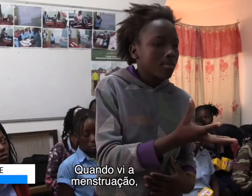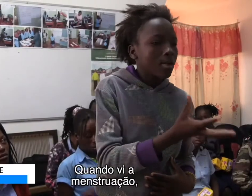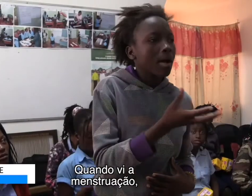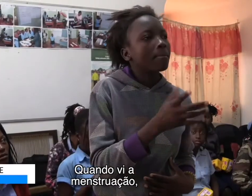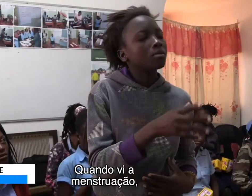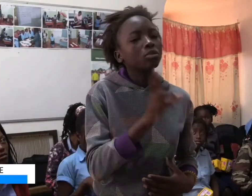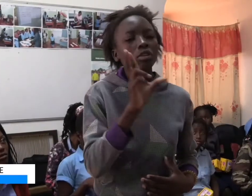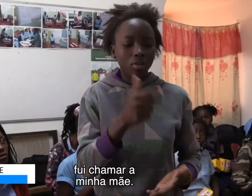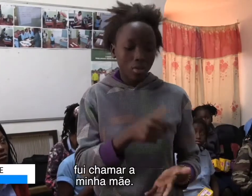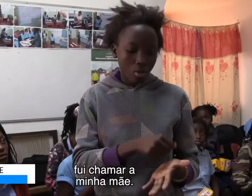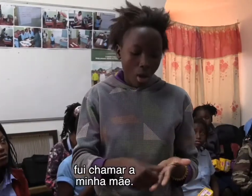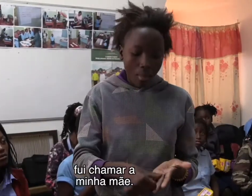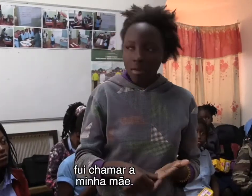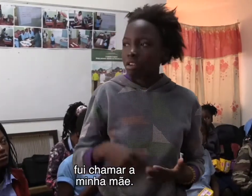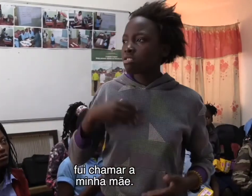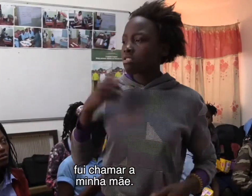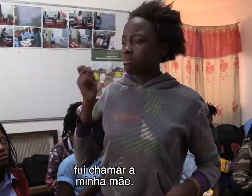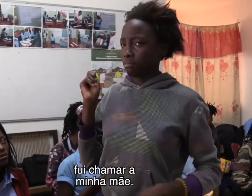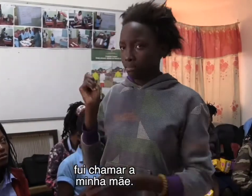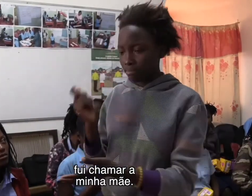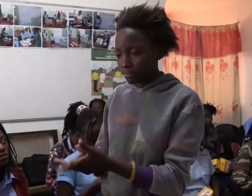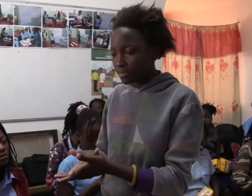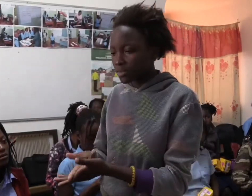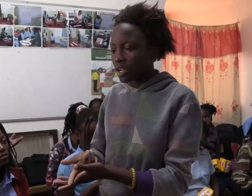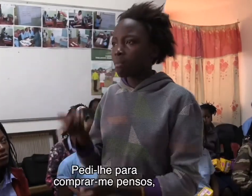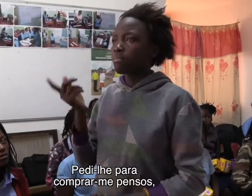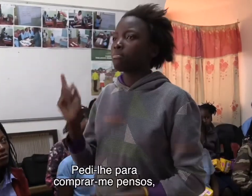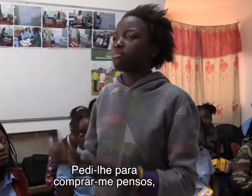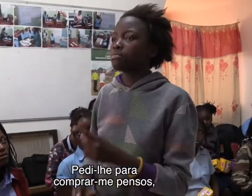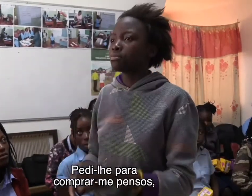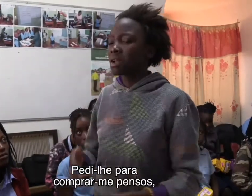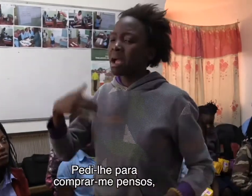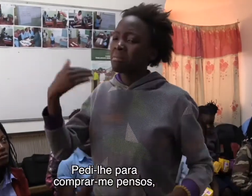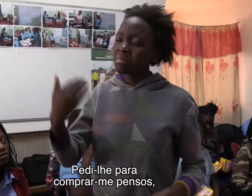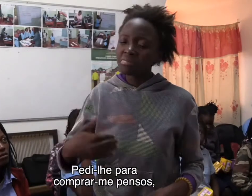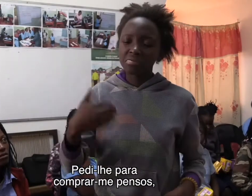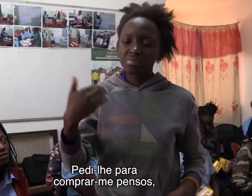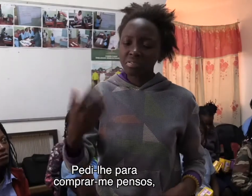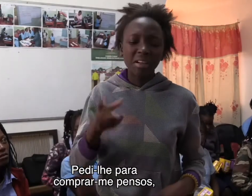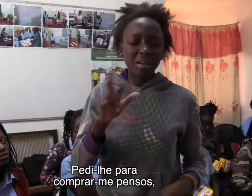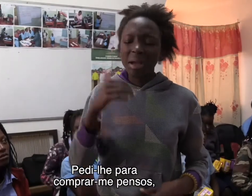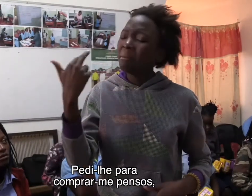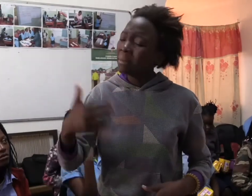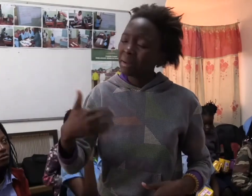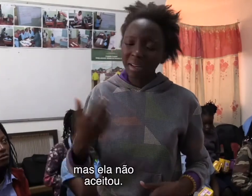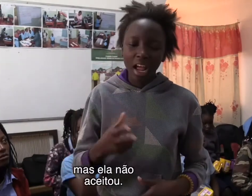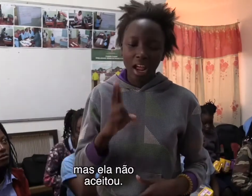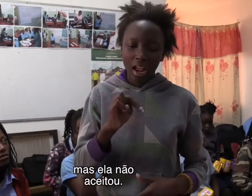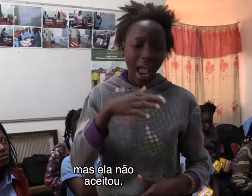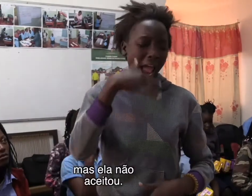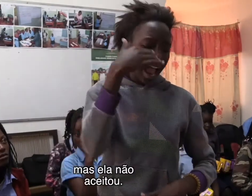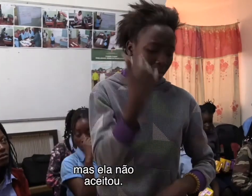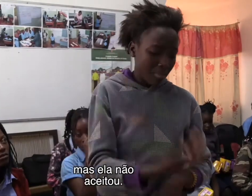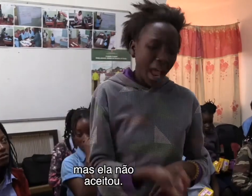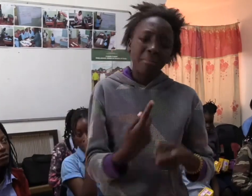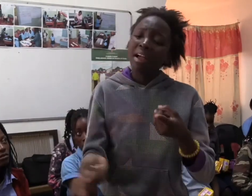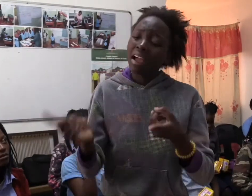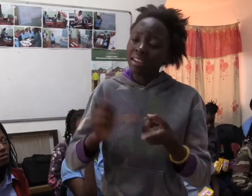menstruação, fui chamar a minha mãe. Pedi para contar-me pensos, mas ela